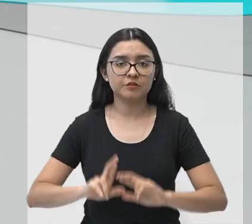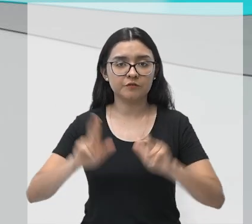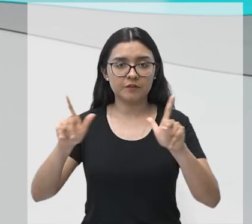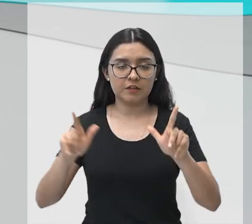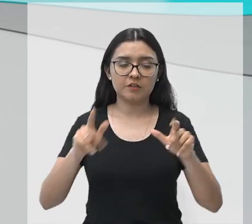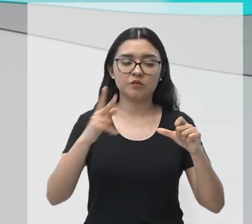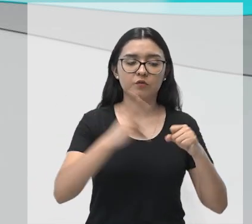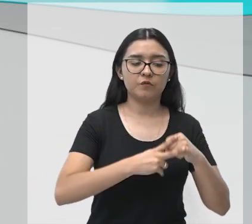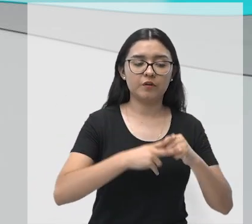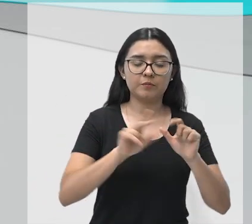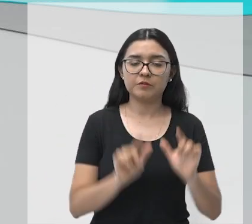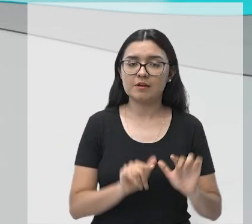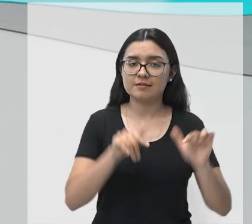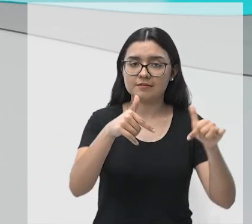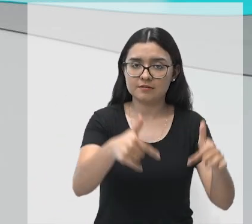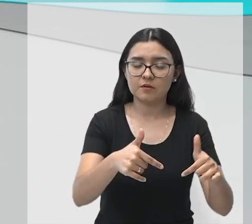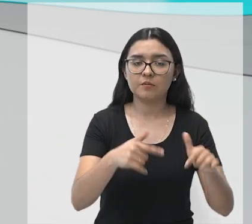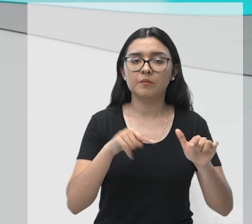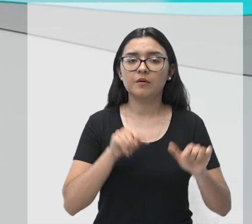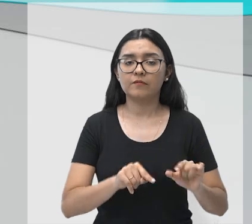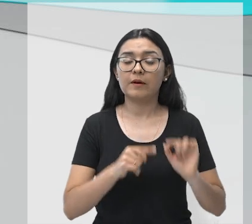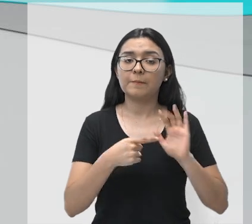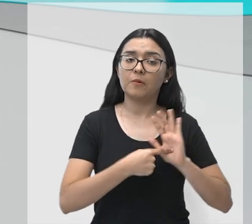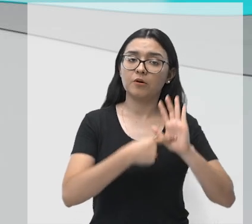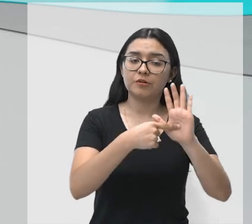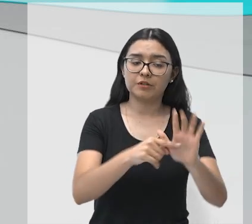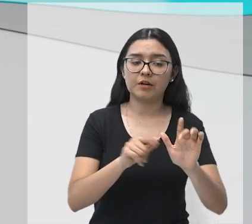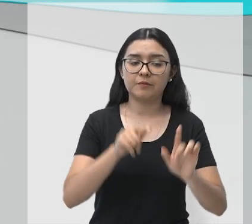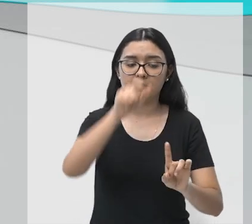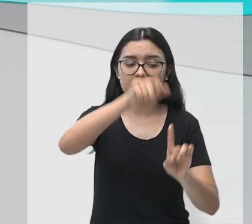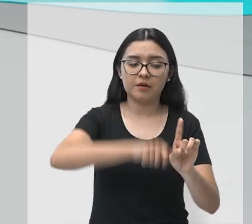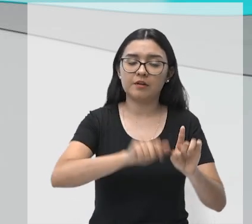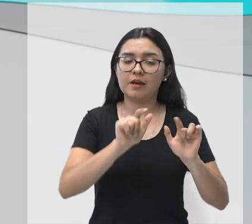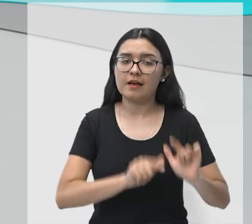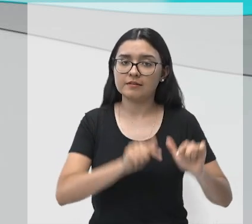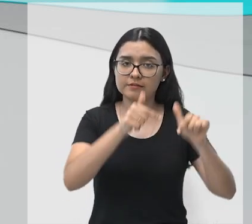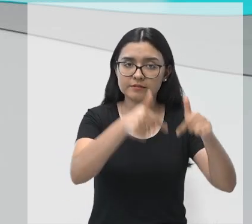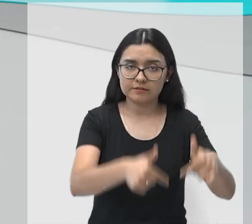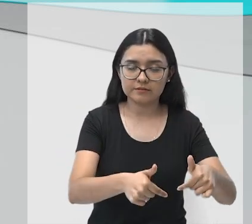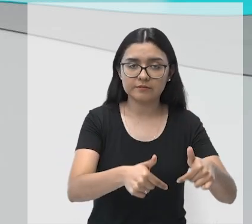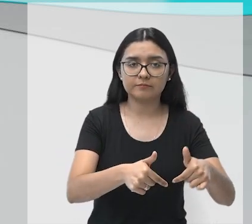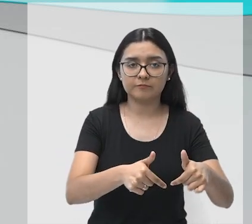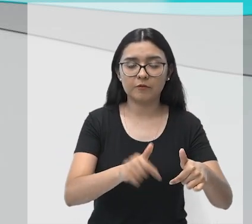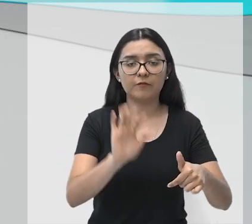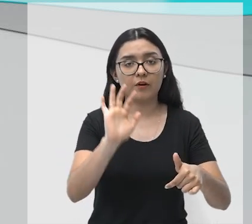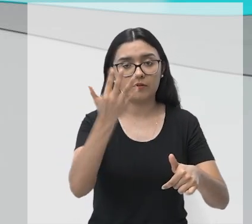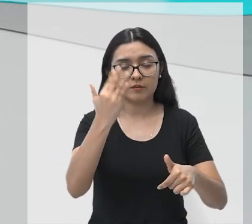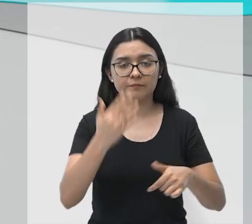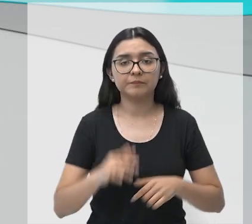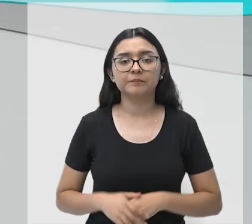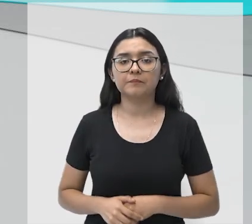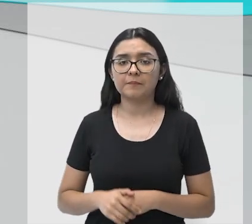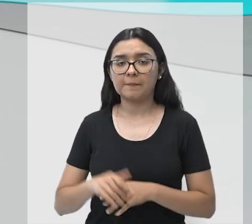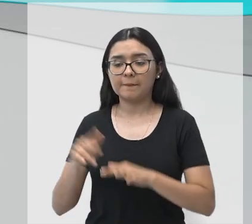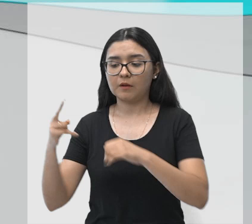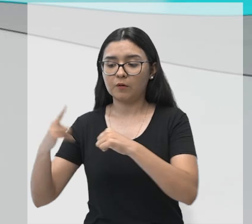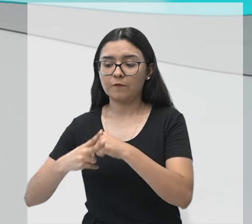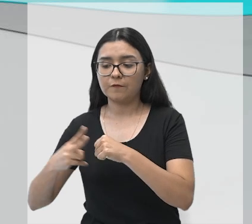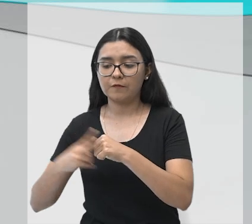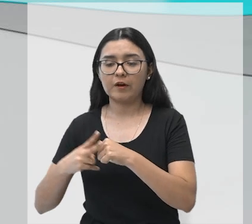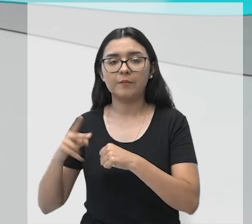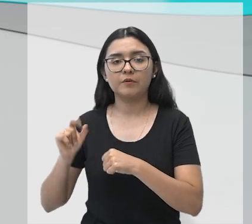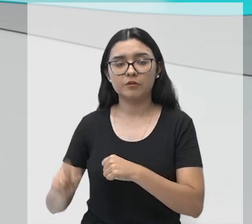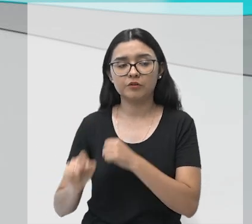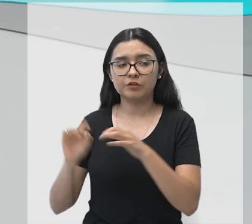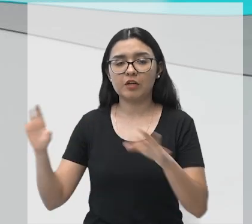verbo de ação. O verbo de ação vai indicar a ação que o sujeito está fazendo ou irá fazer. O verbo